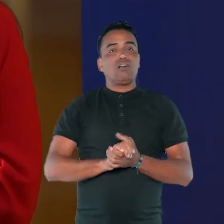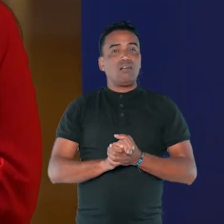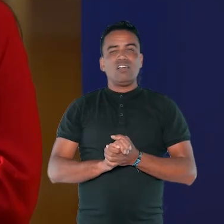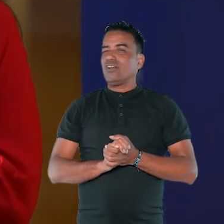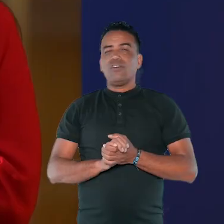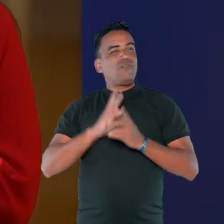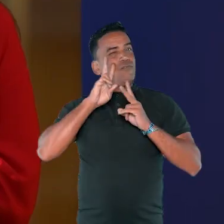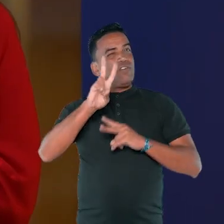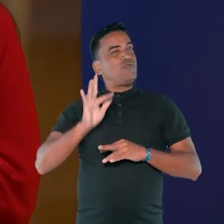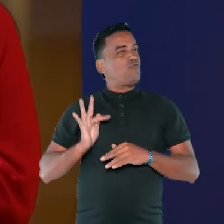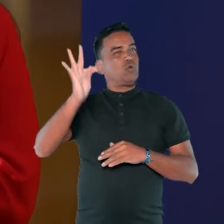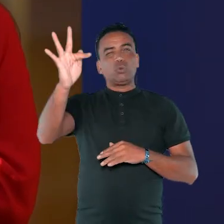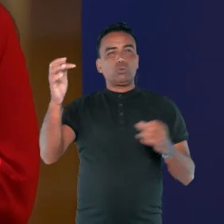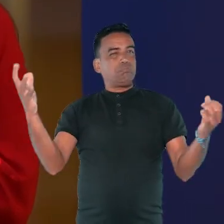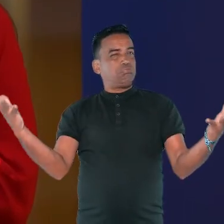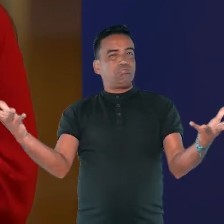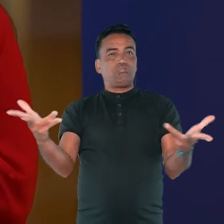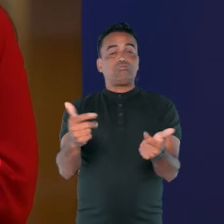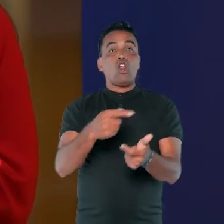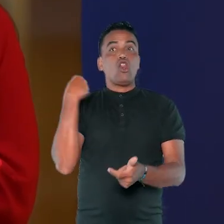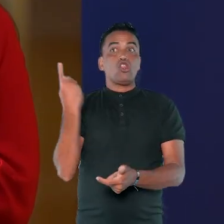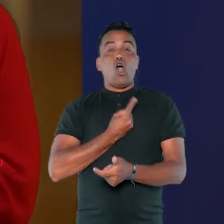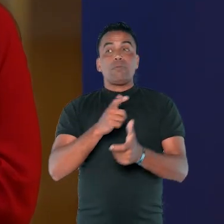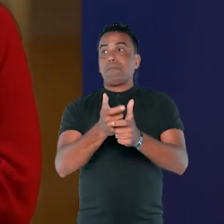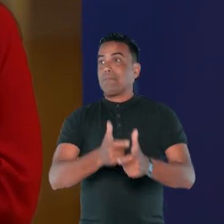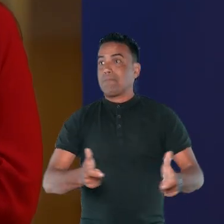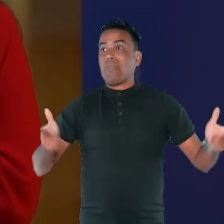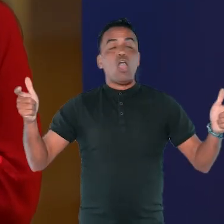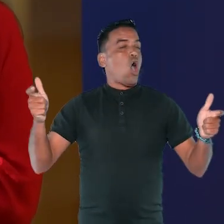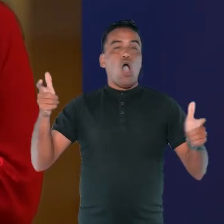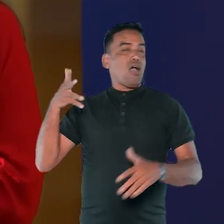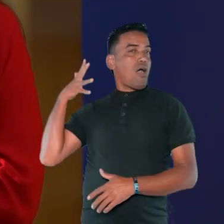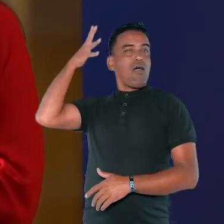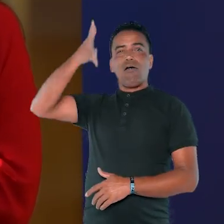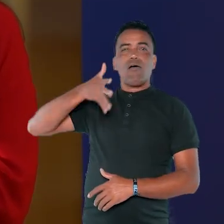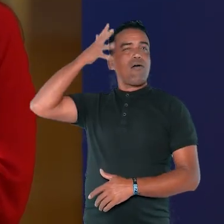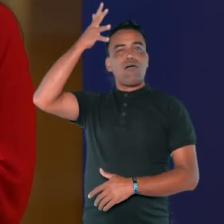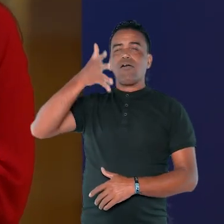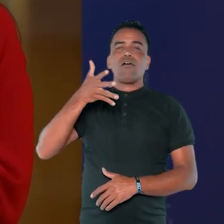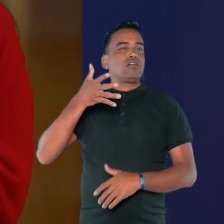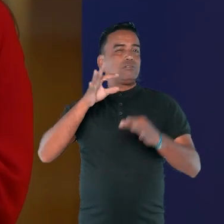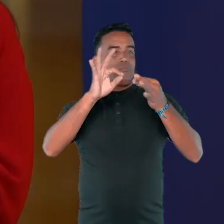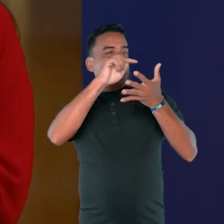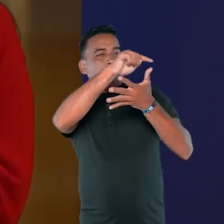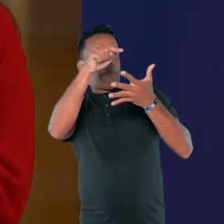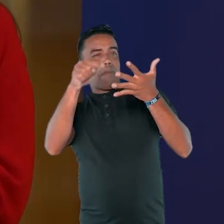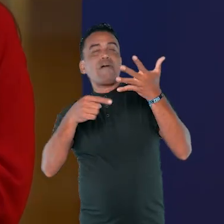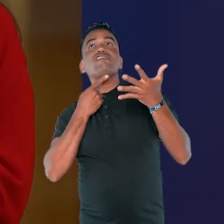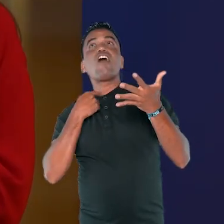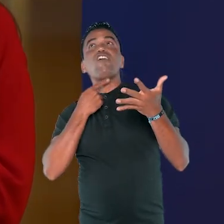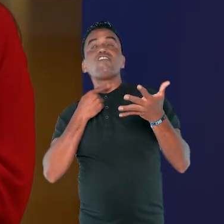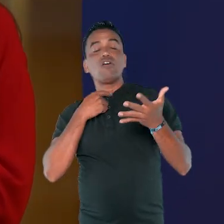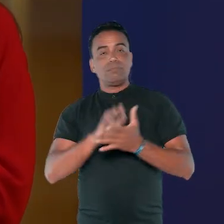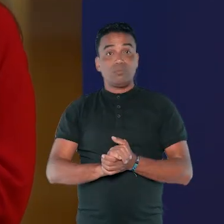radioso, e éramos maiores em tudo, discursando rios e pretensão. Uma